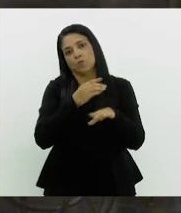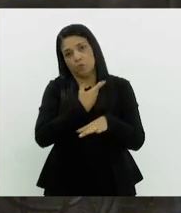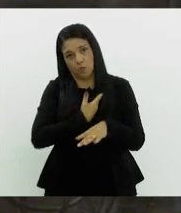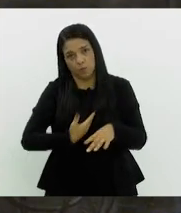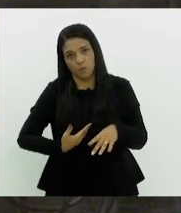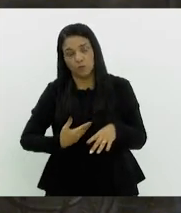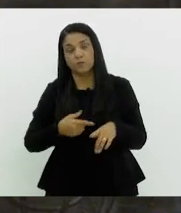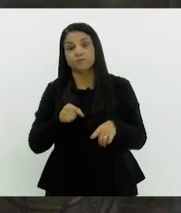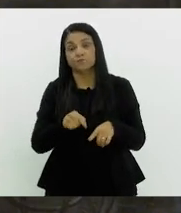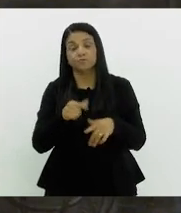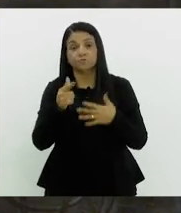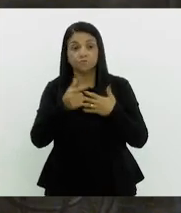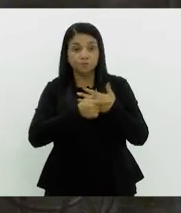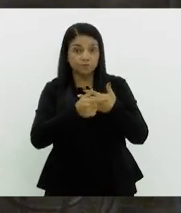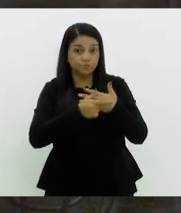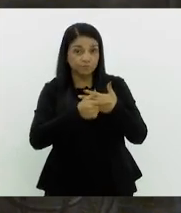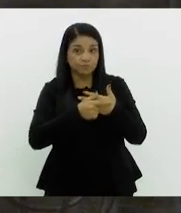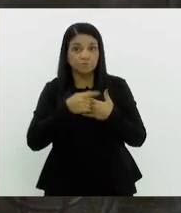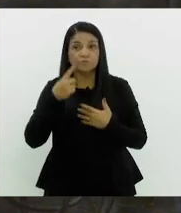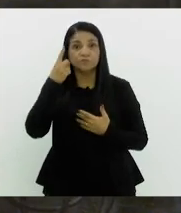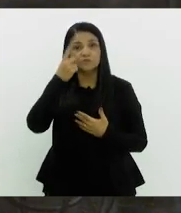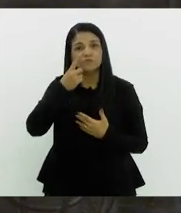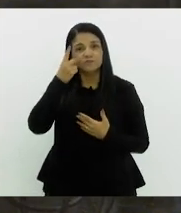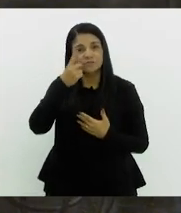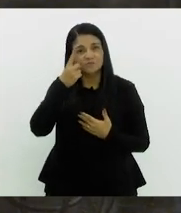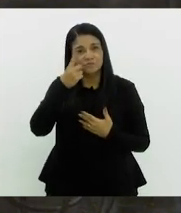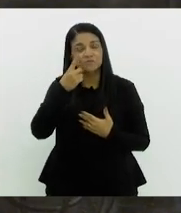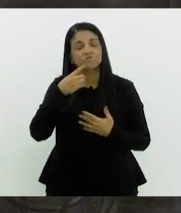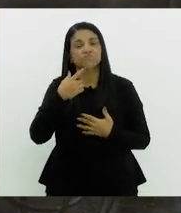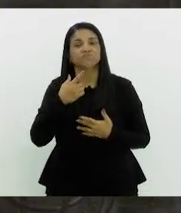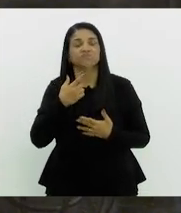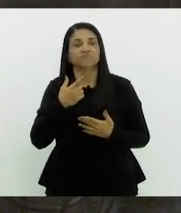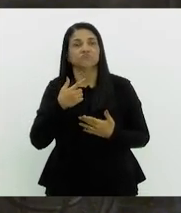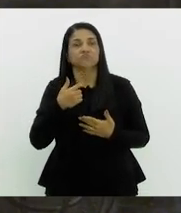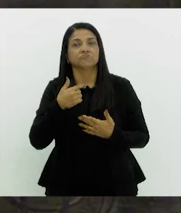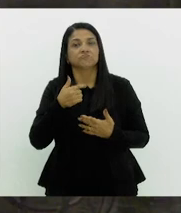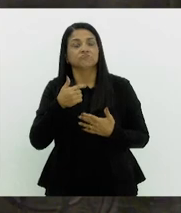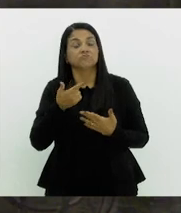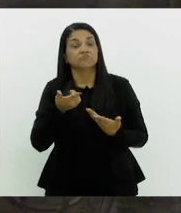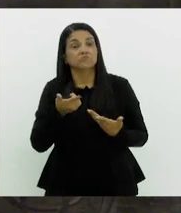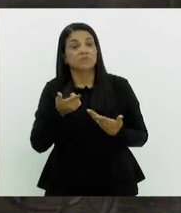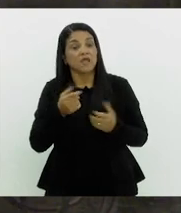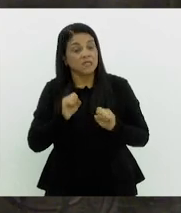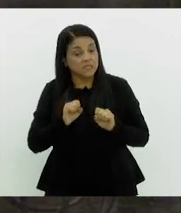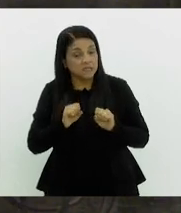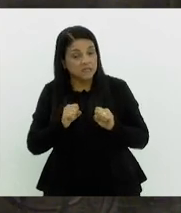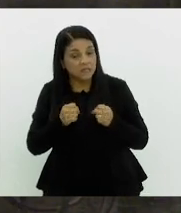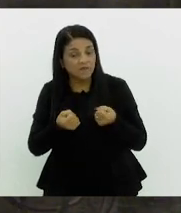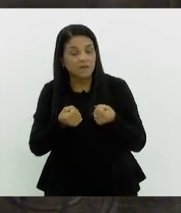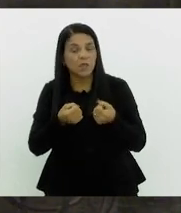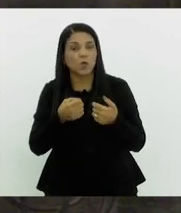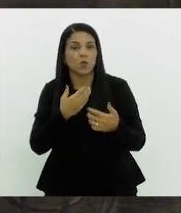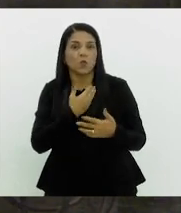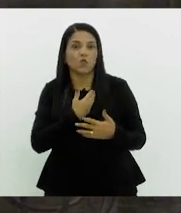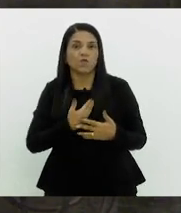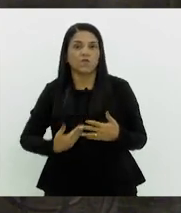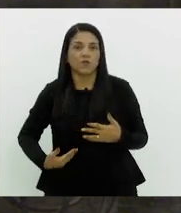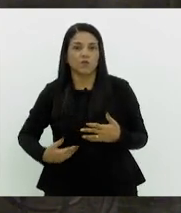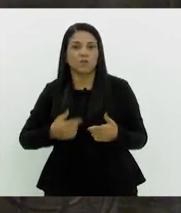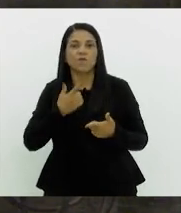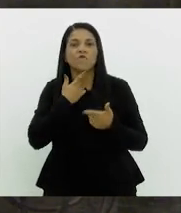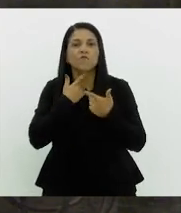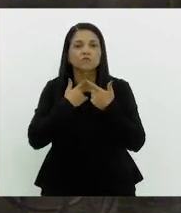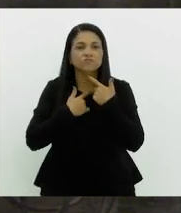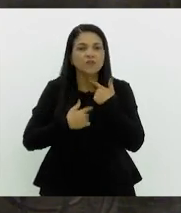dos senhores, e aí eu desejo muito sucesso nesse evento, é o papel de defender esse poder, né? De defender as vontades desse